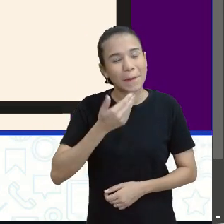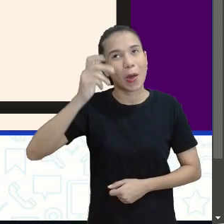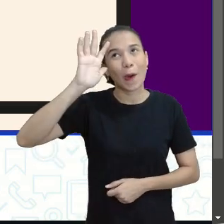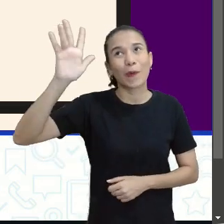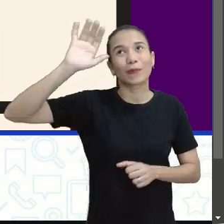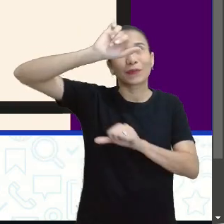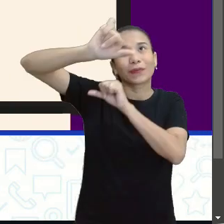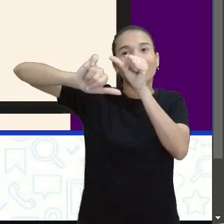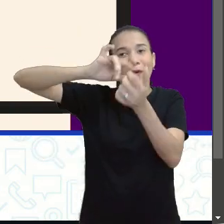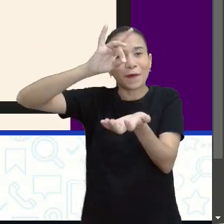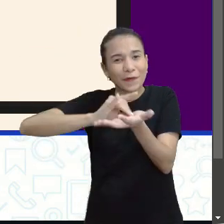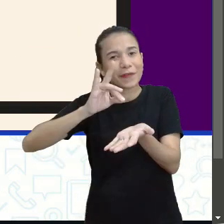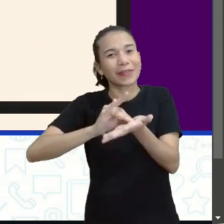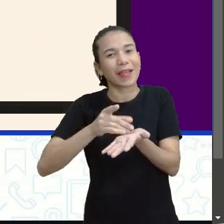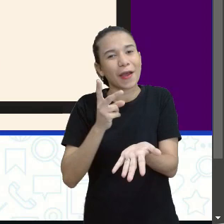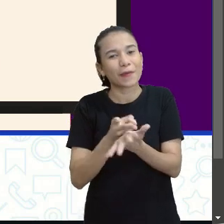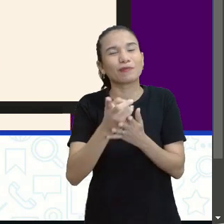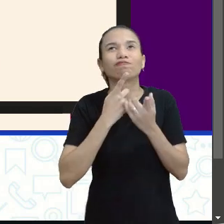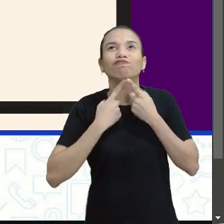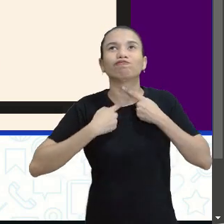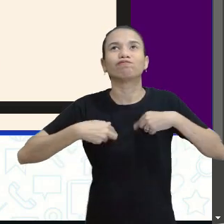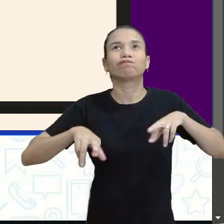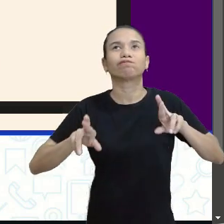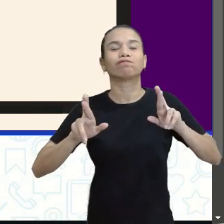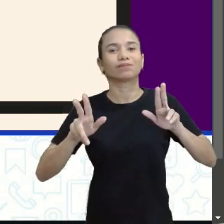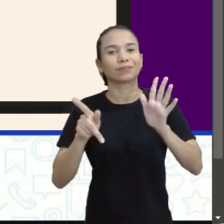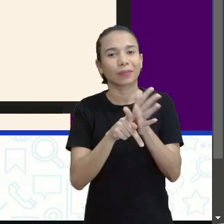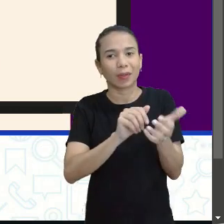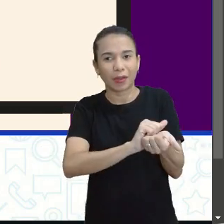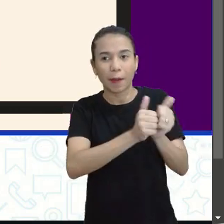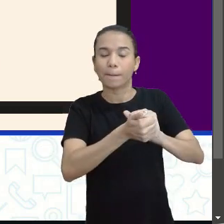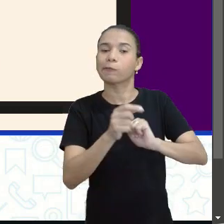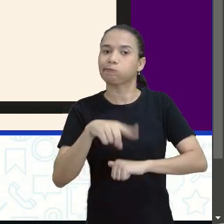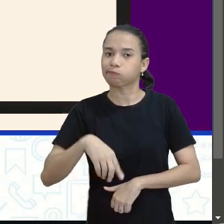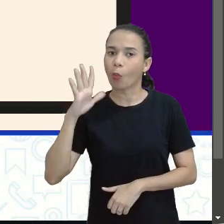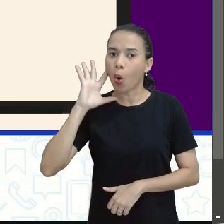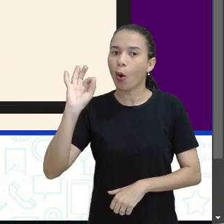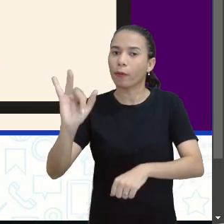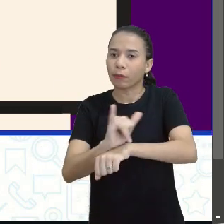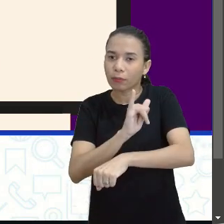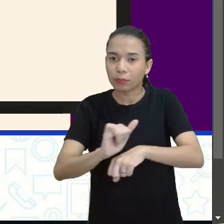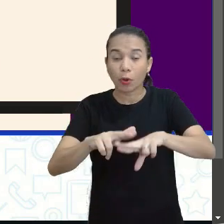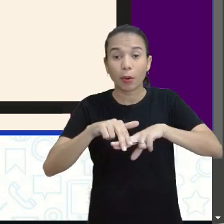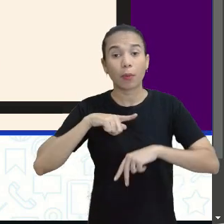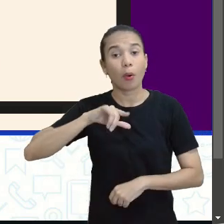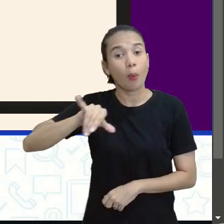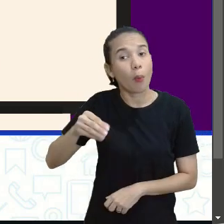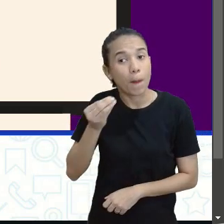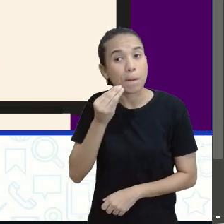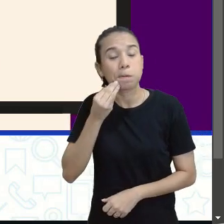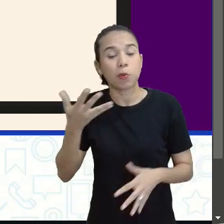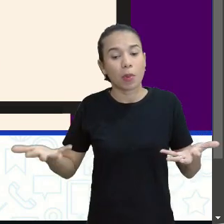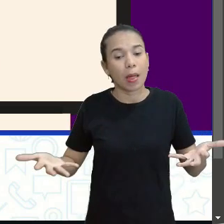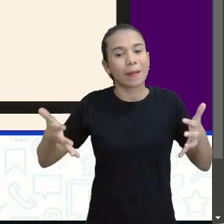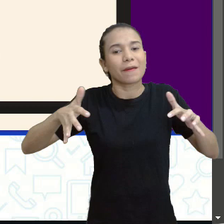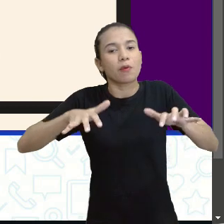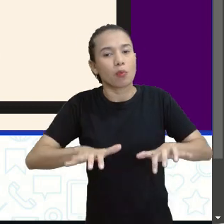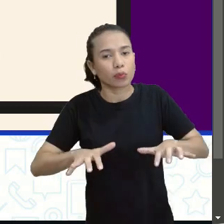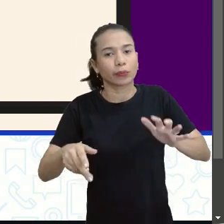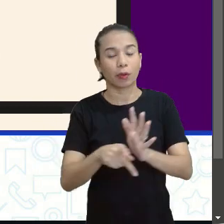sonhos. Uma coisa que eu sempre quis. O esporte é uma excelente ferramenta, tanto de oportunidade, de inclusão,